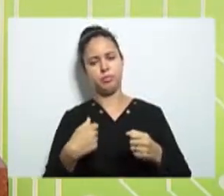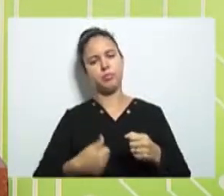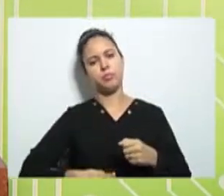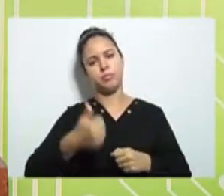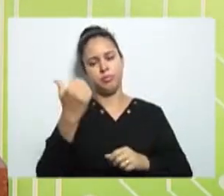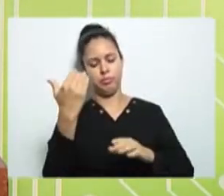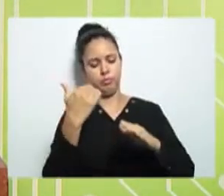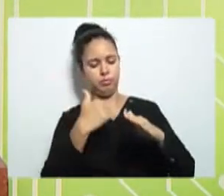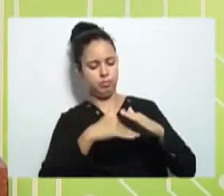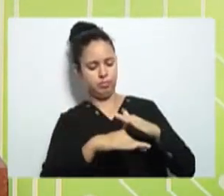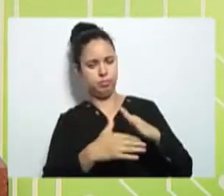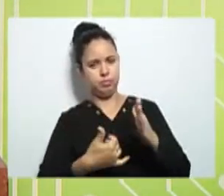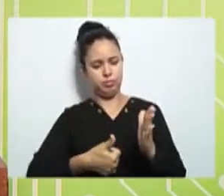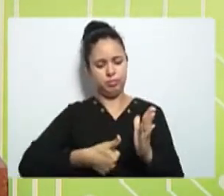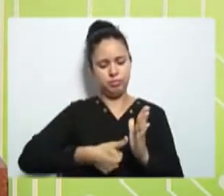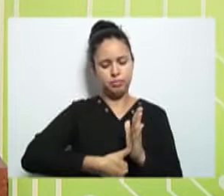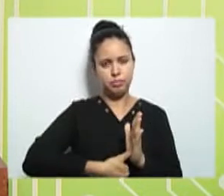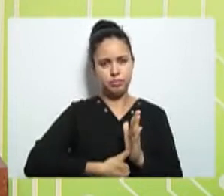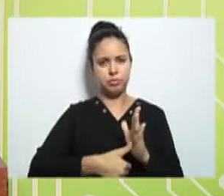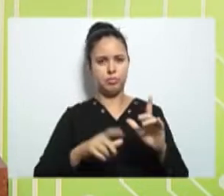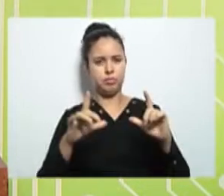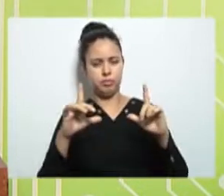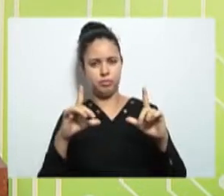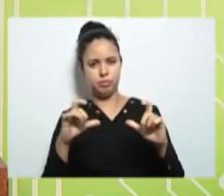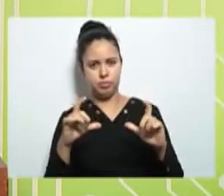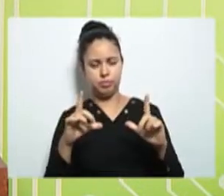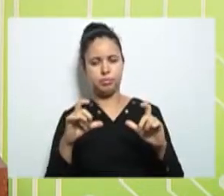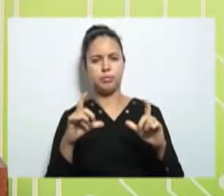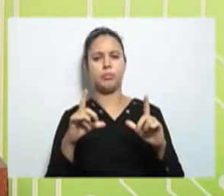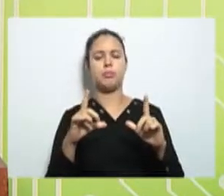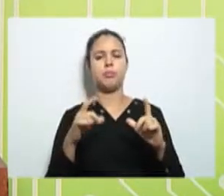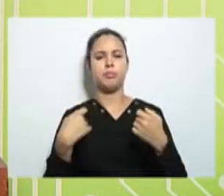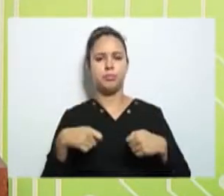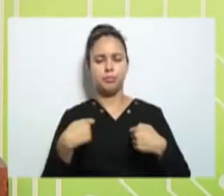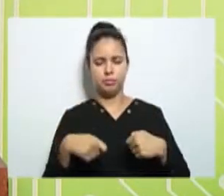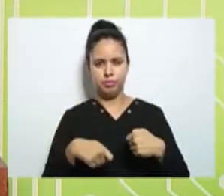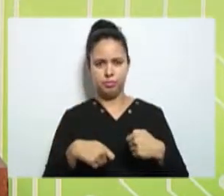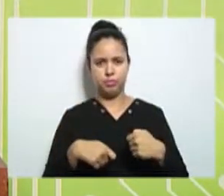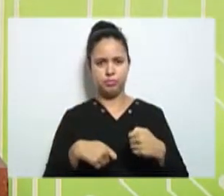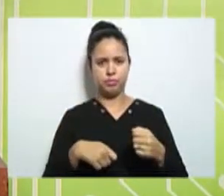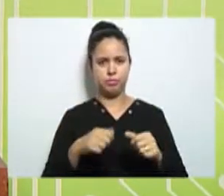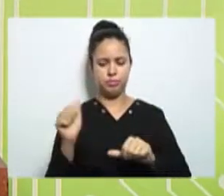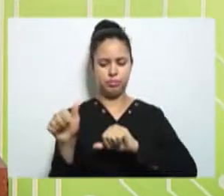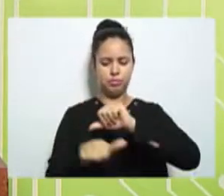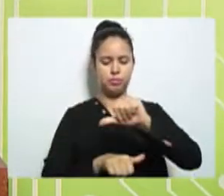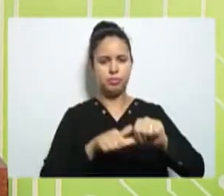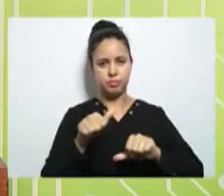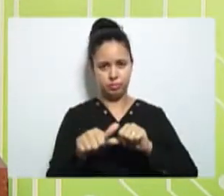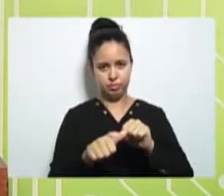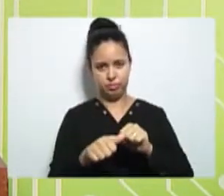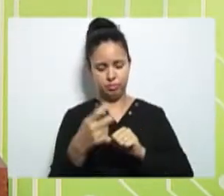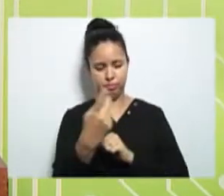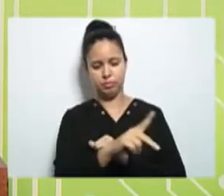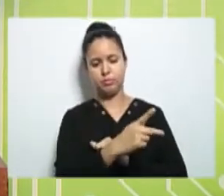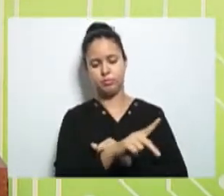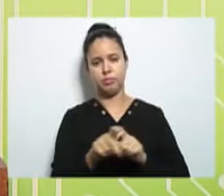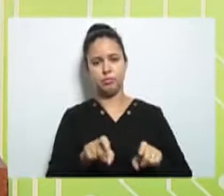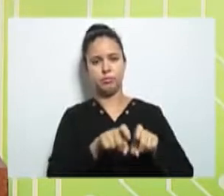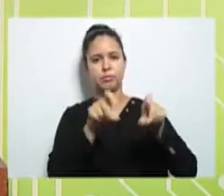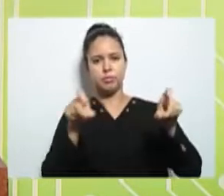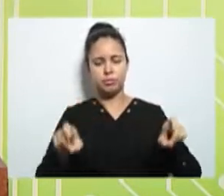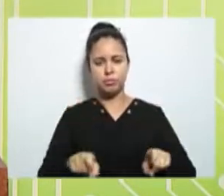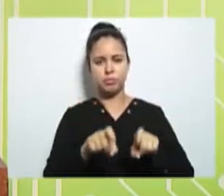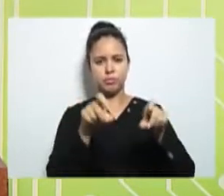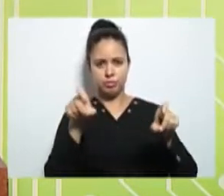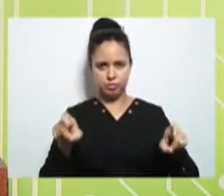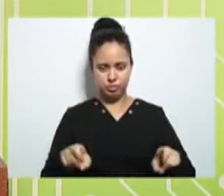de um digital, uma imagem, né, que tem que ser lá codificada através de programas e algoritmos que é utilizado lá no computador, que aí já é para outro